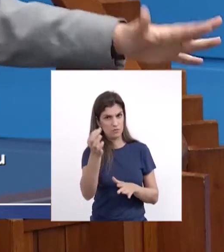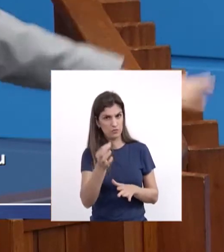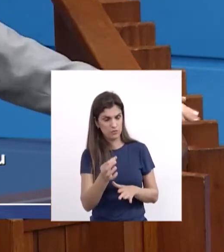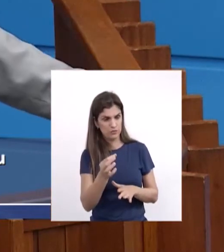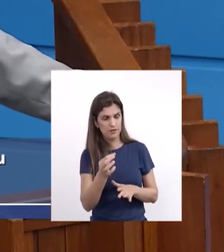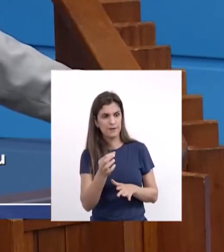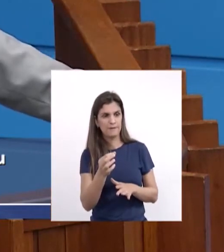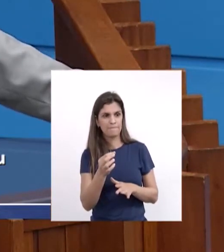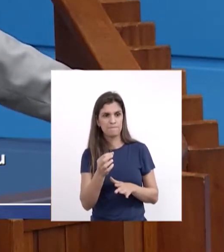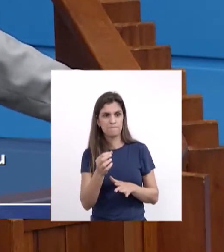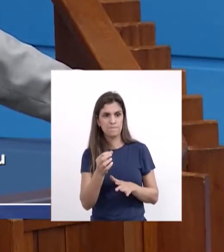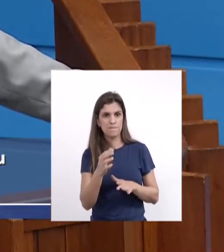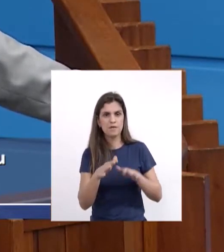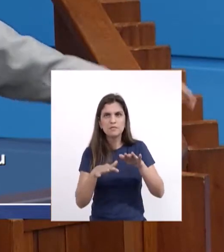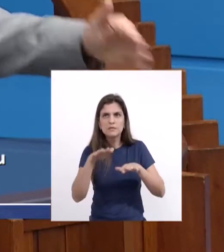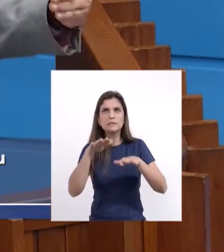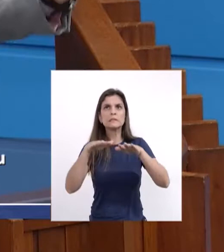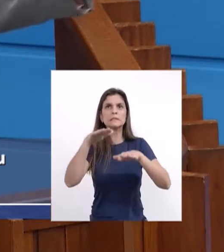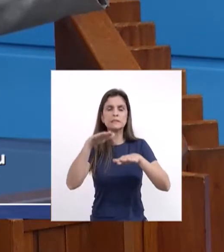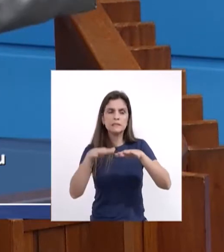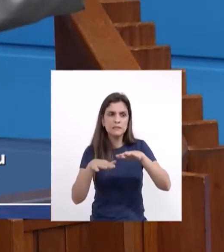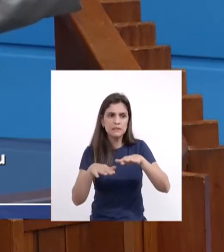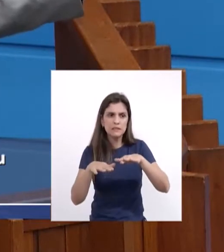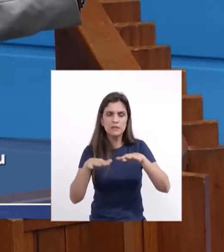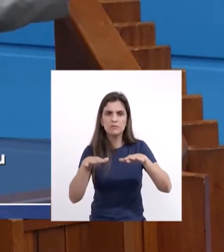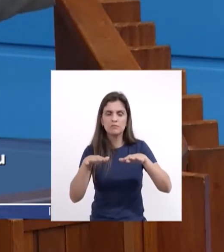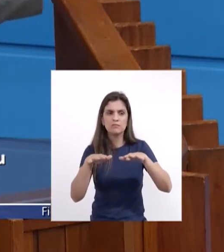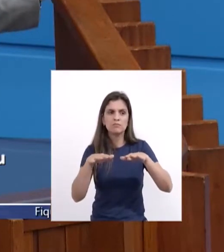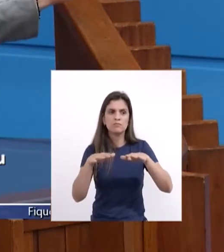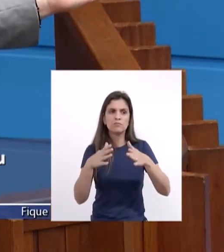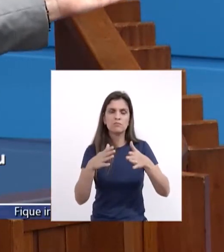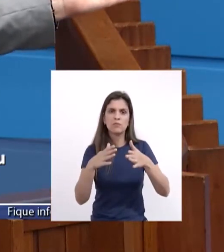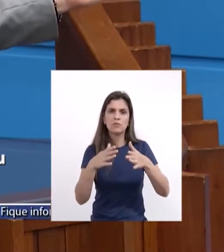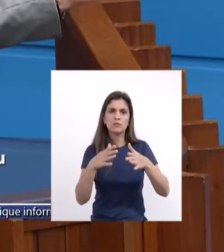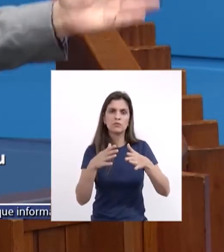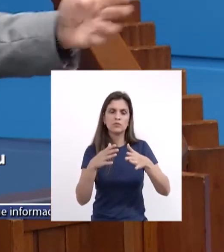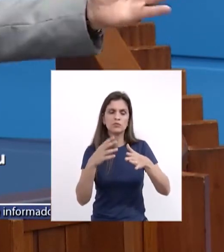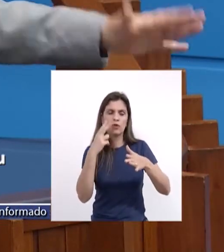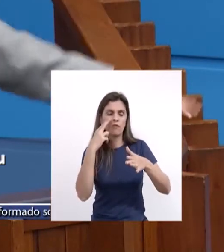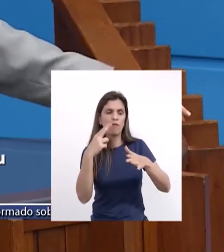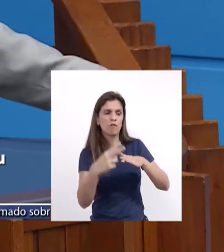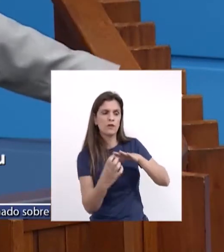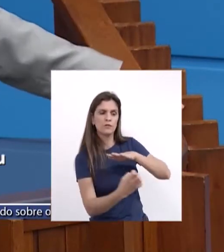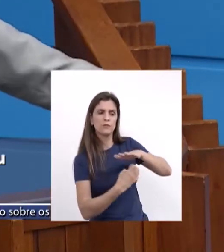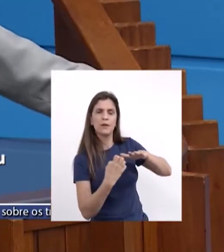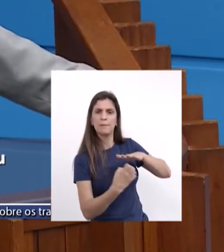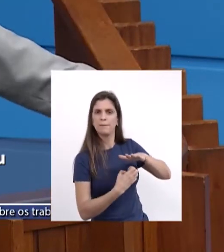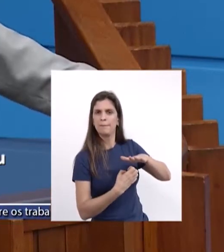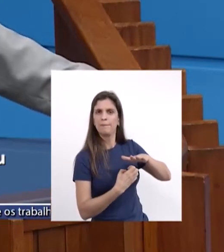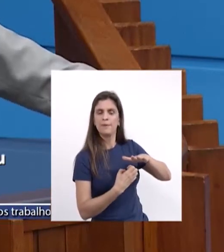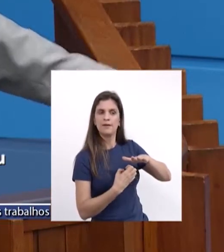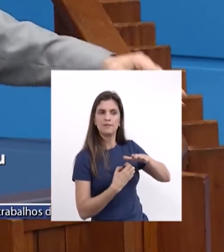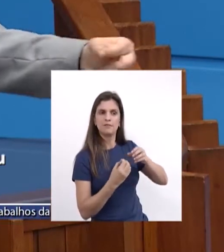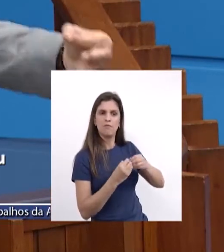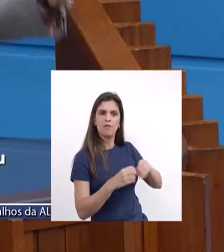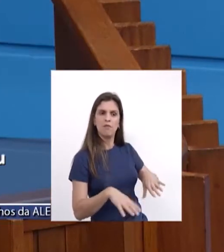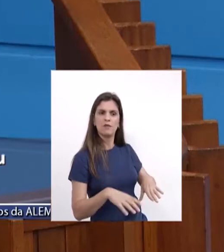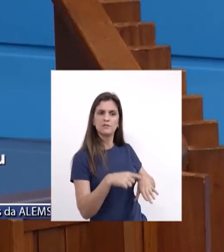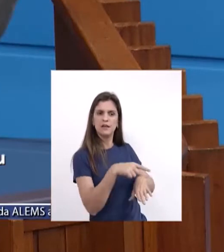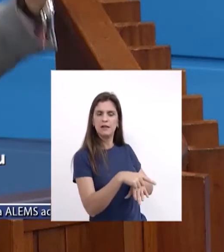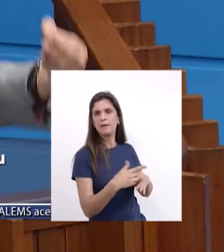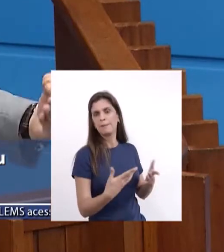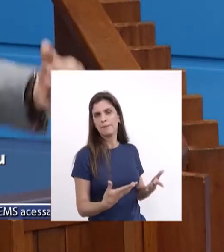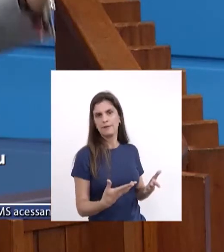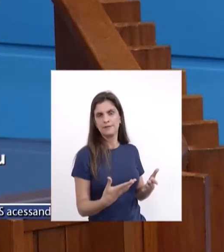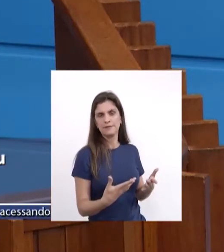o desequilíbrio, deputado Lourdes Machado, seja ponderado apenas pelo lado da concessionária da BR-163,